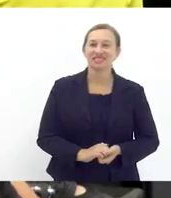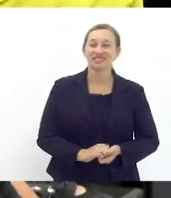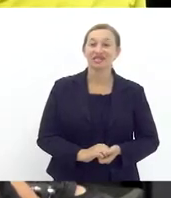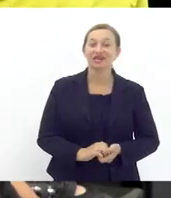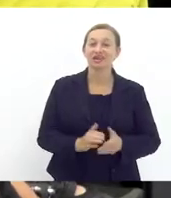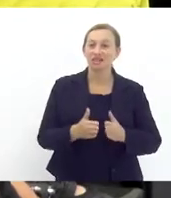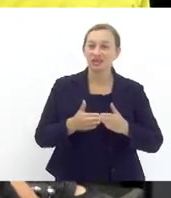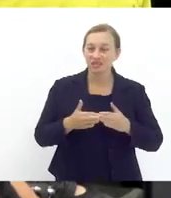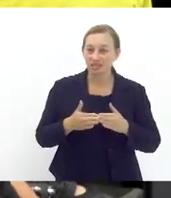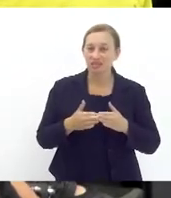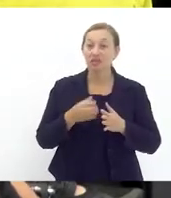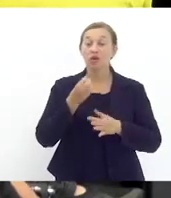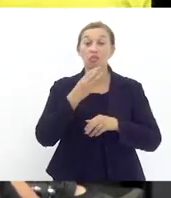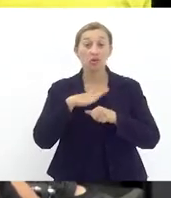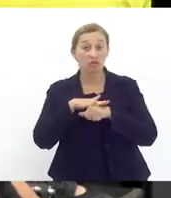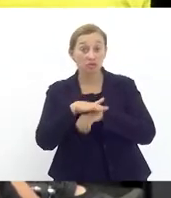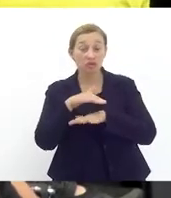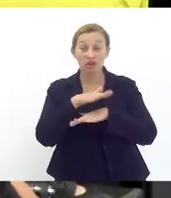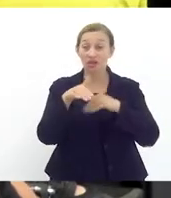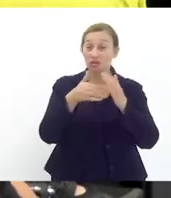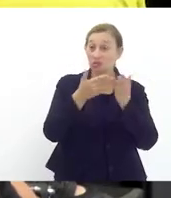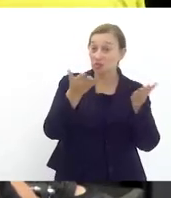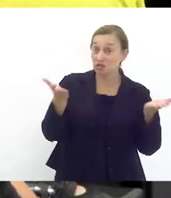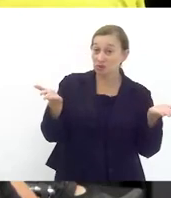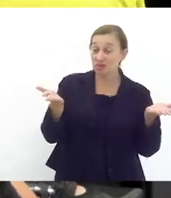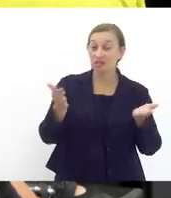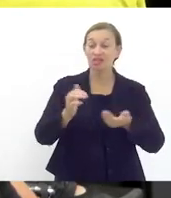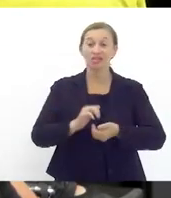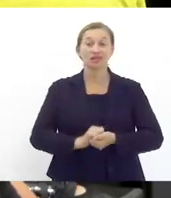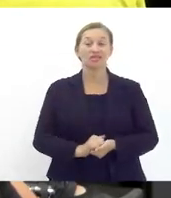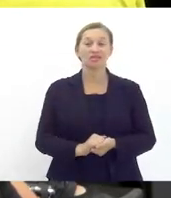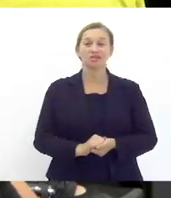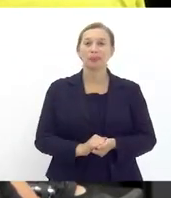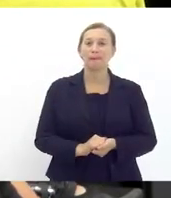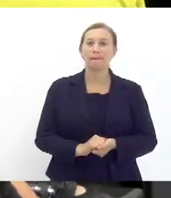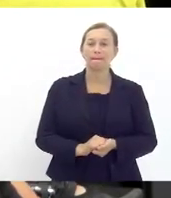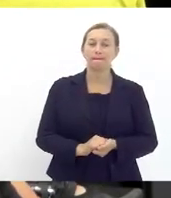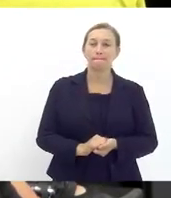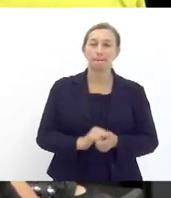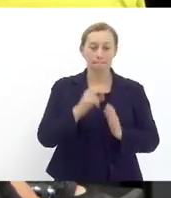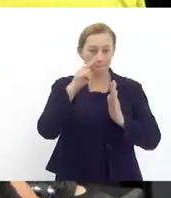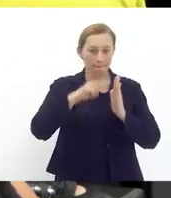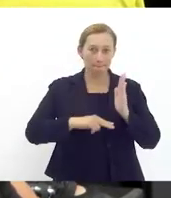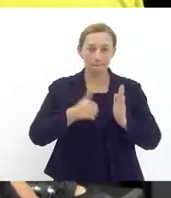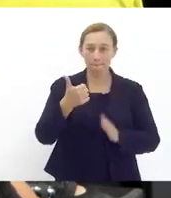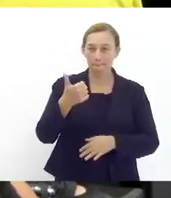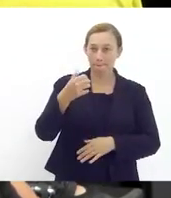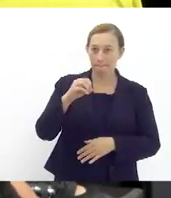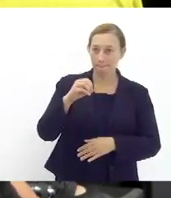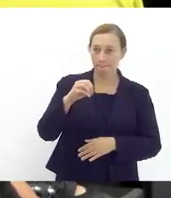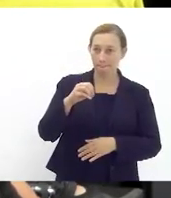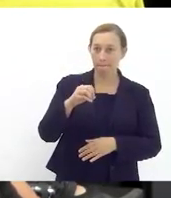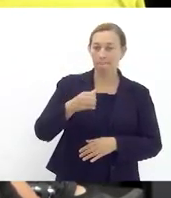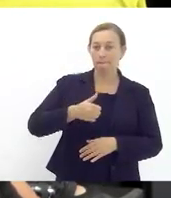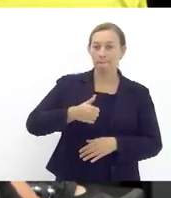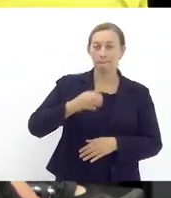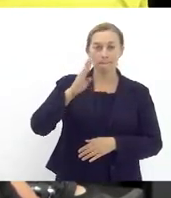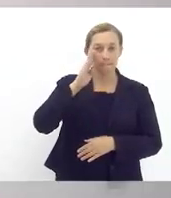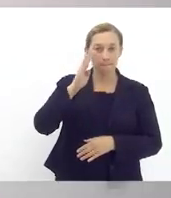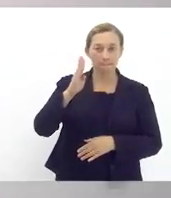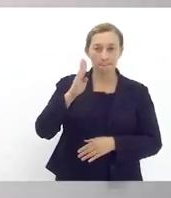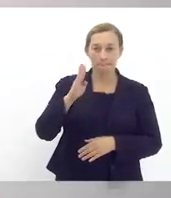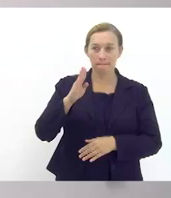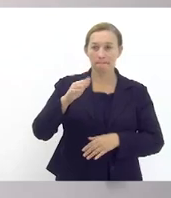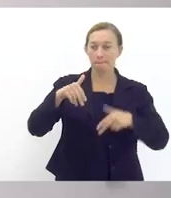licença gente boa noite a todos todas e todos é eu vou ler o décimo princípio do movimento hip hop reconstido